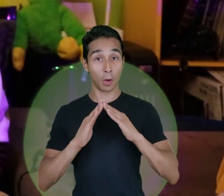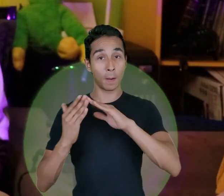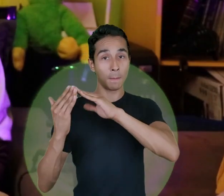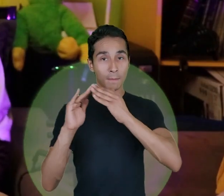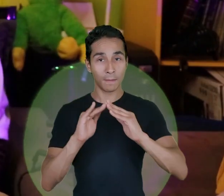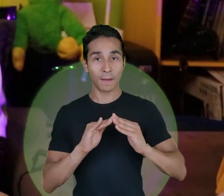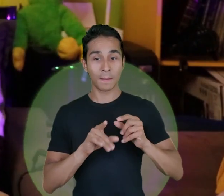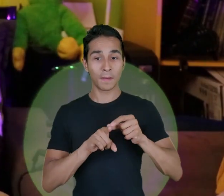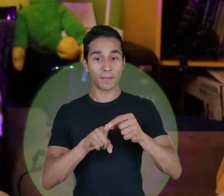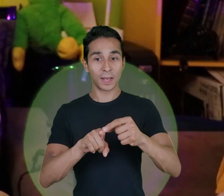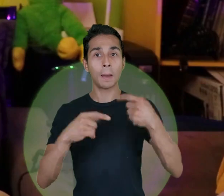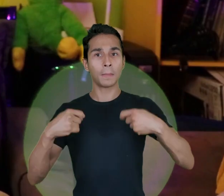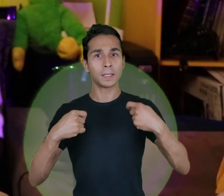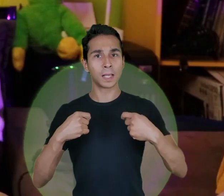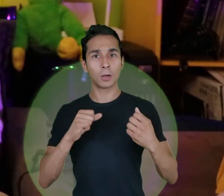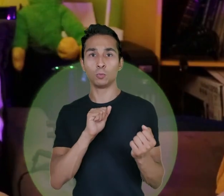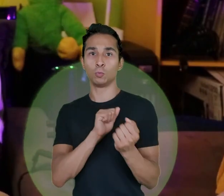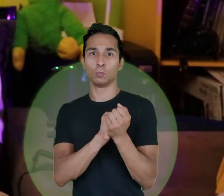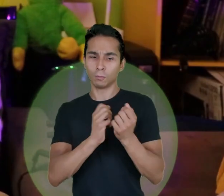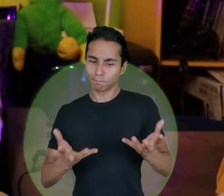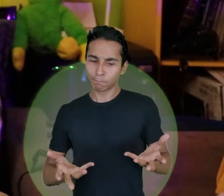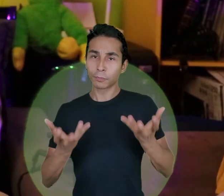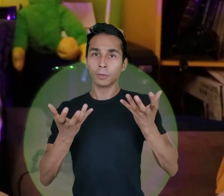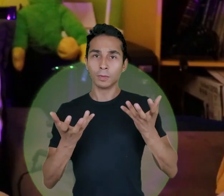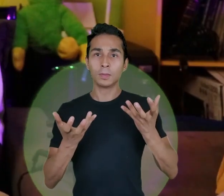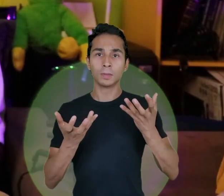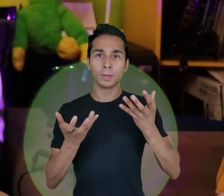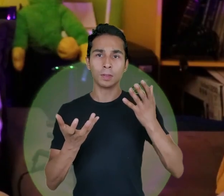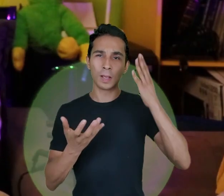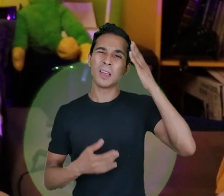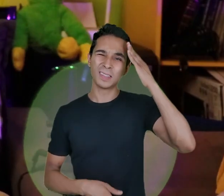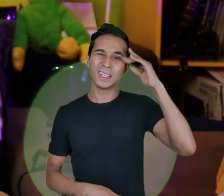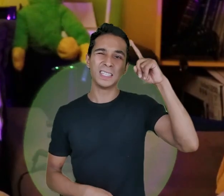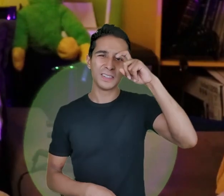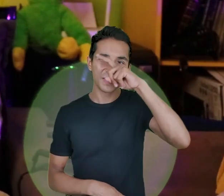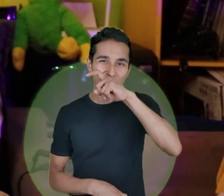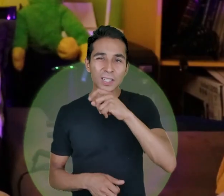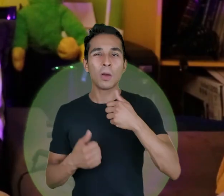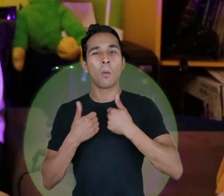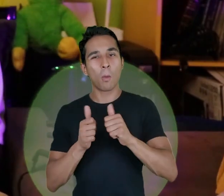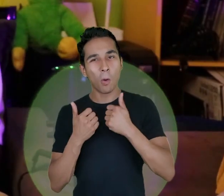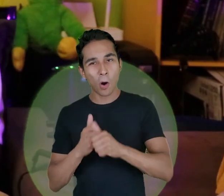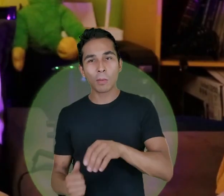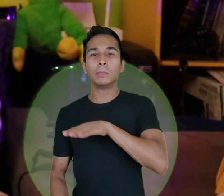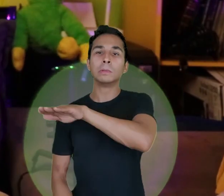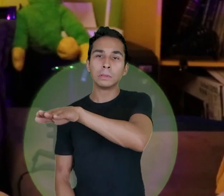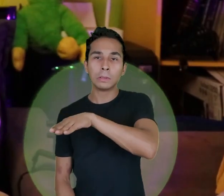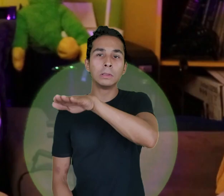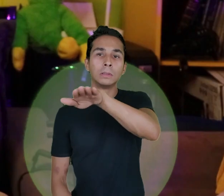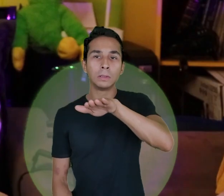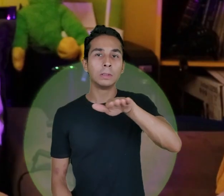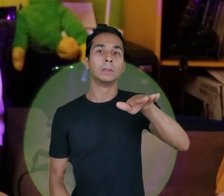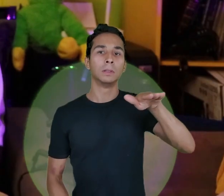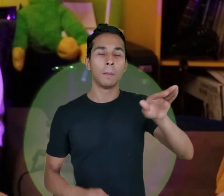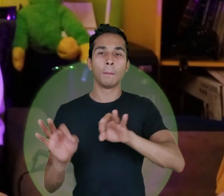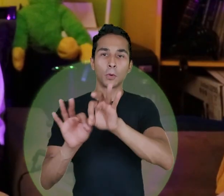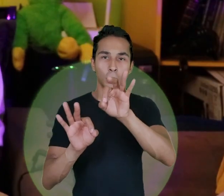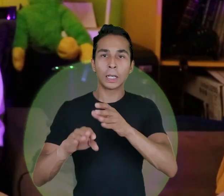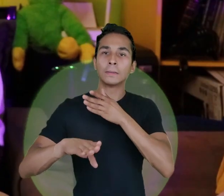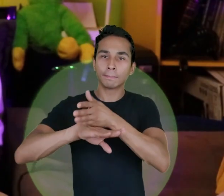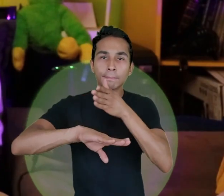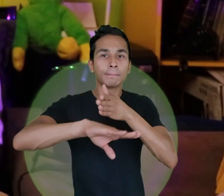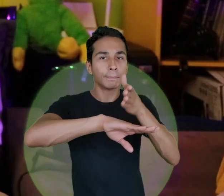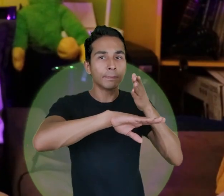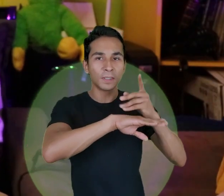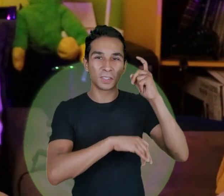quebrada fortalecendo quebrada, cara. Eu sei que muitas vezes é difícil a gente pegar um ônibus, atravessar a cidade para outro lugar, ou da gente conseguir ir no projeto do outro amiguinho, mas se a